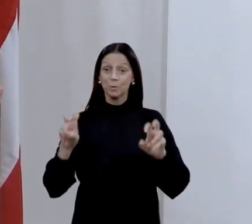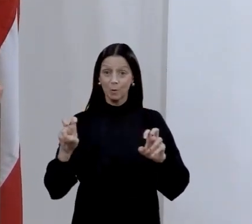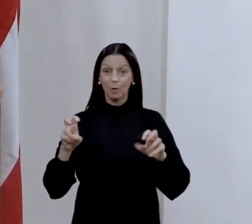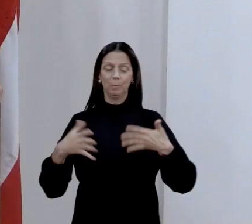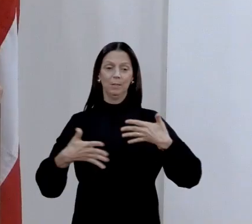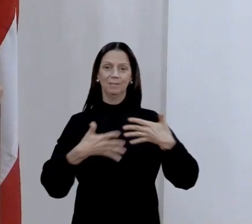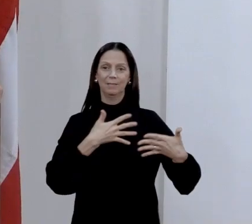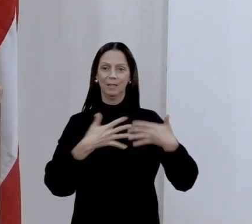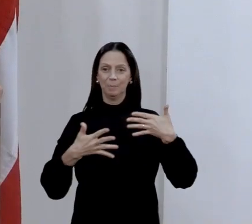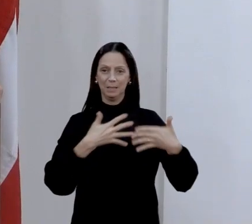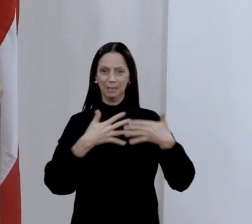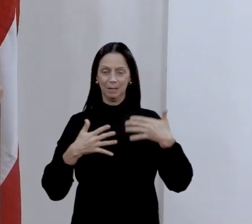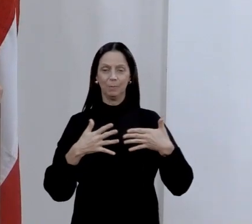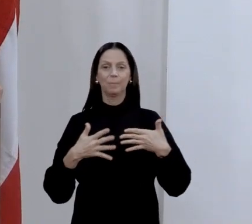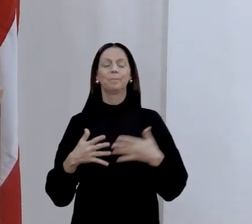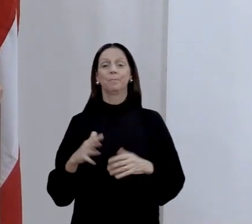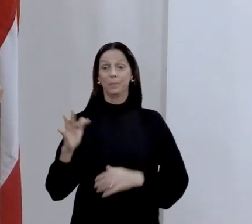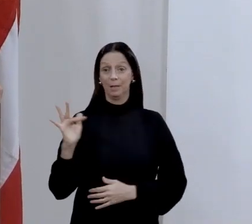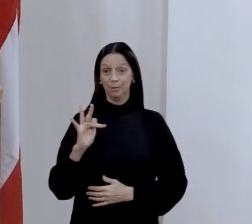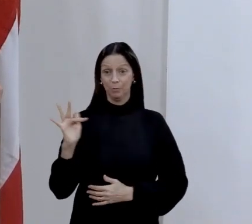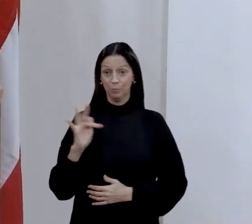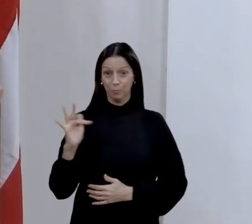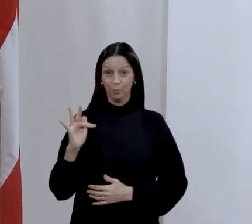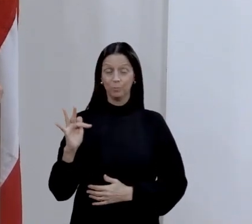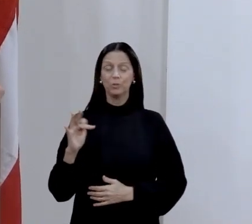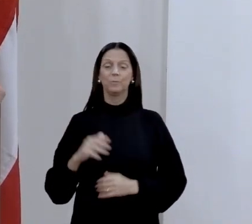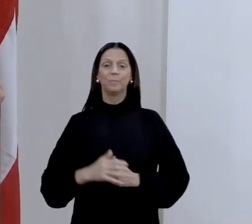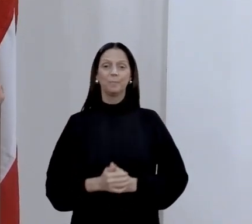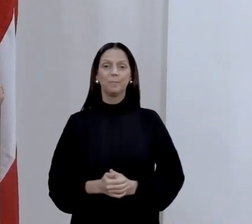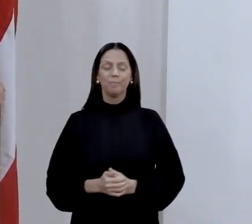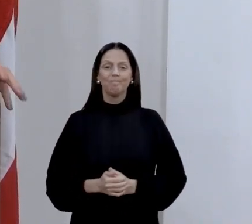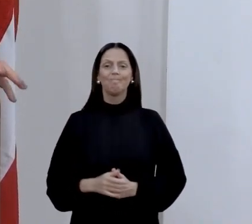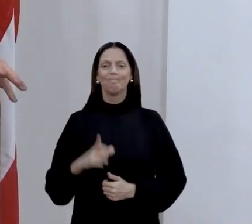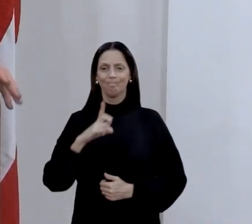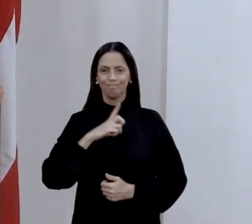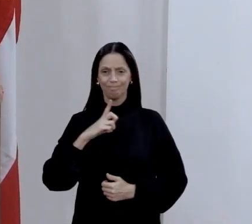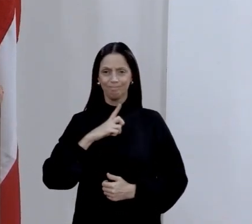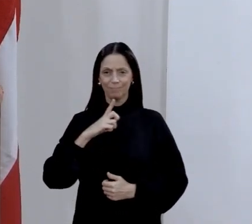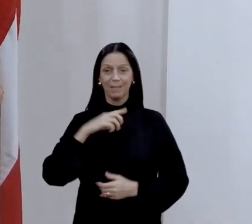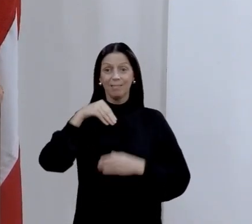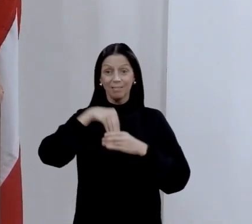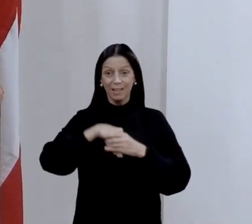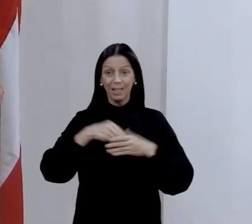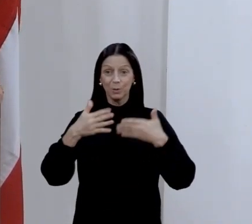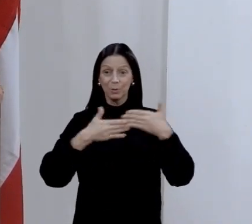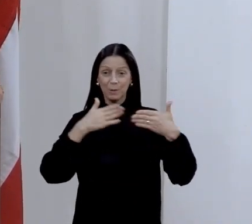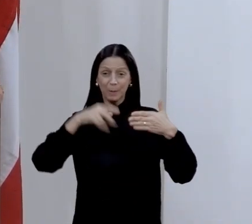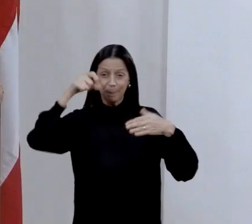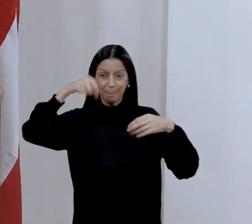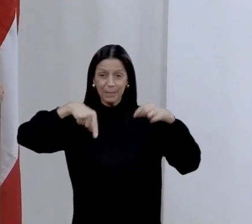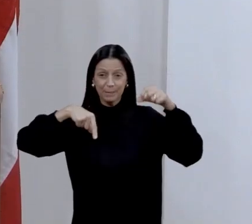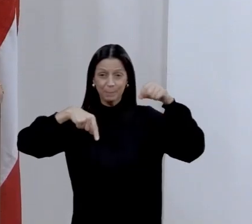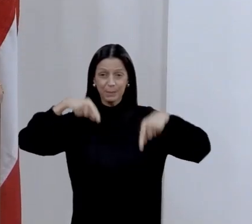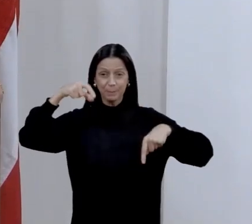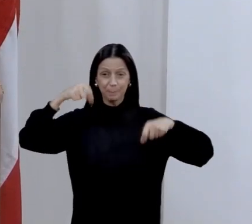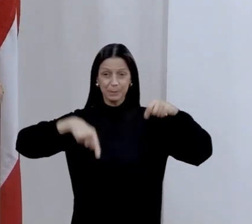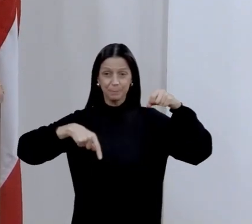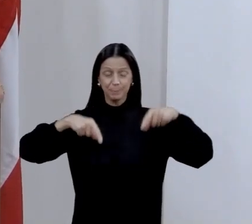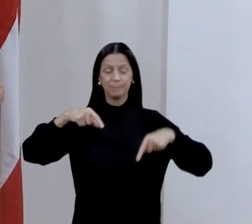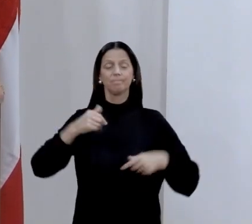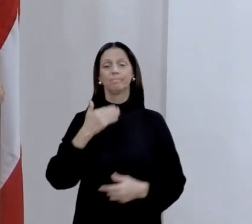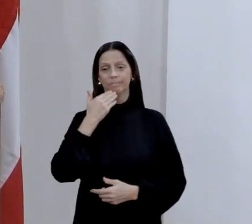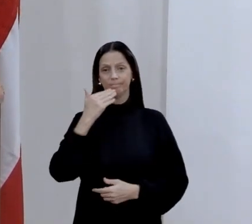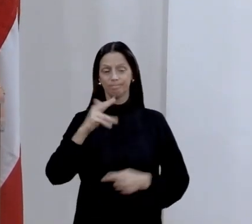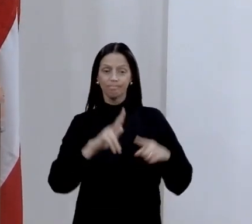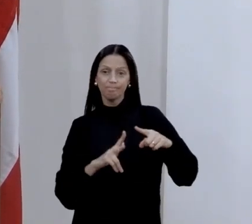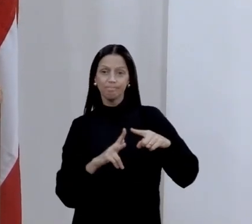terminais. O terminal da Fonte, que é o solicitado ali, ele está com muitas goteiras. Então, é solicitada a